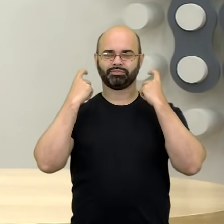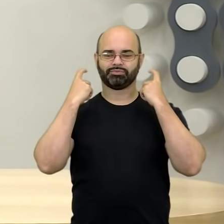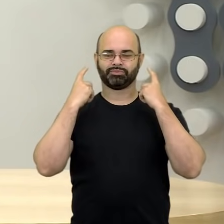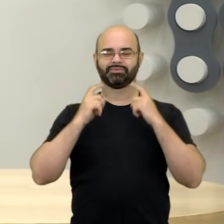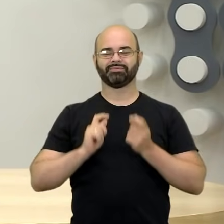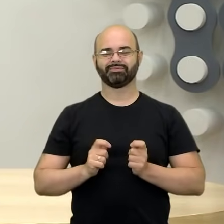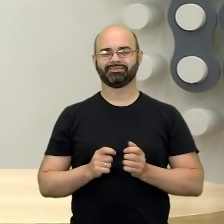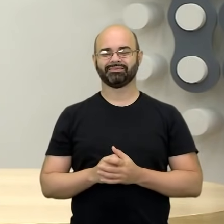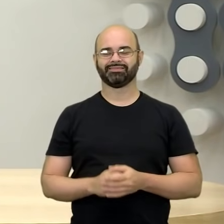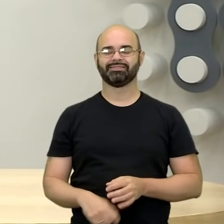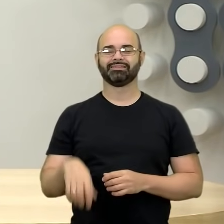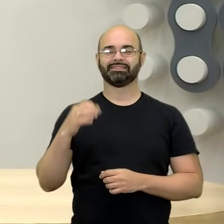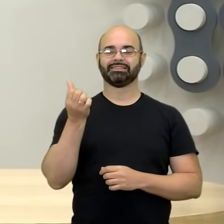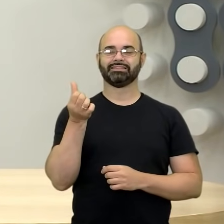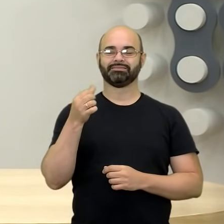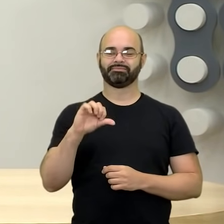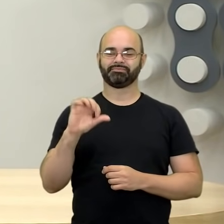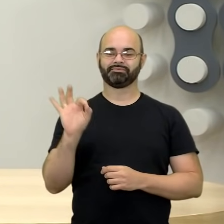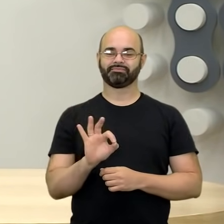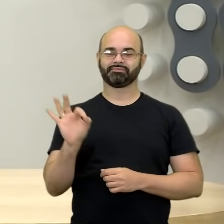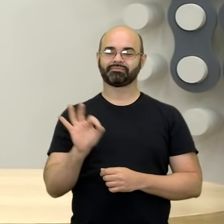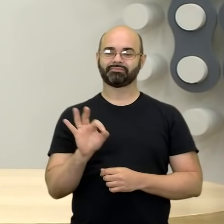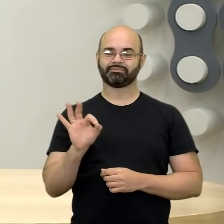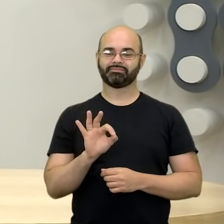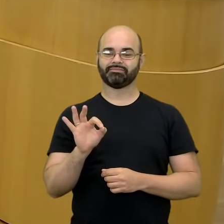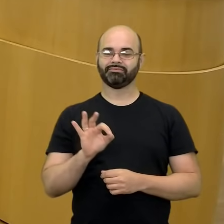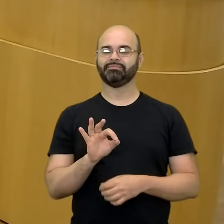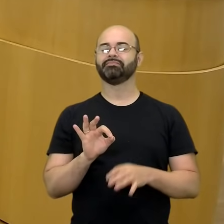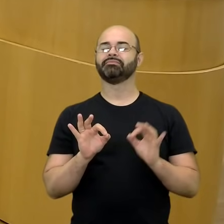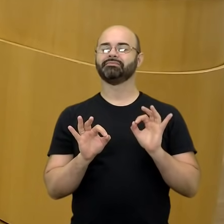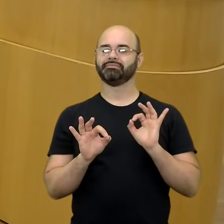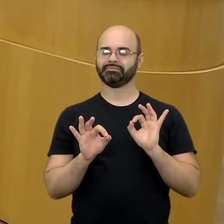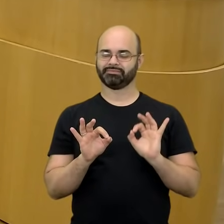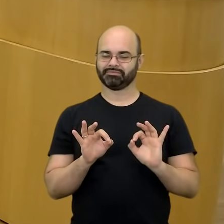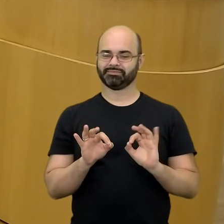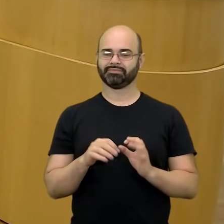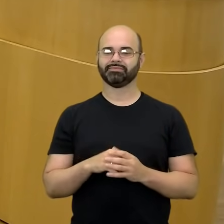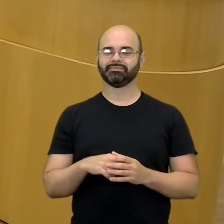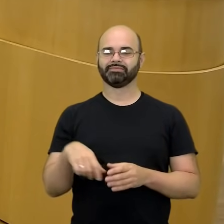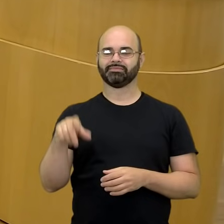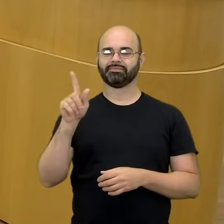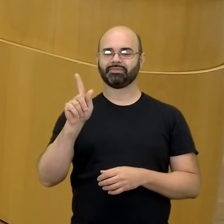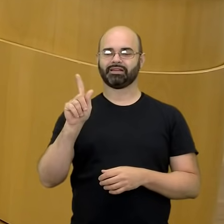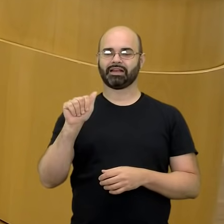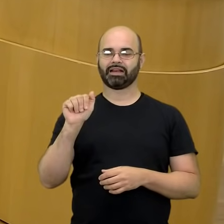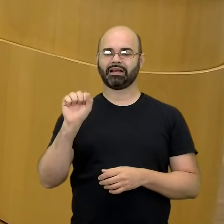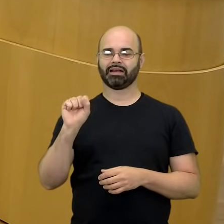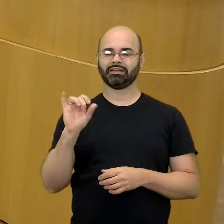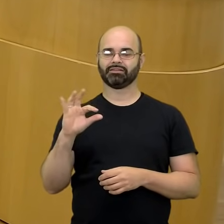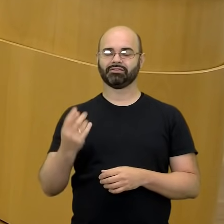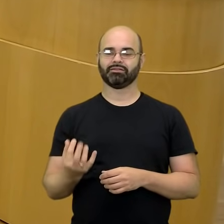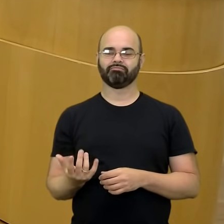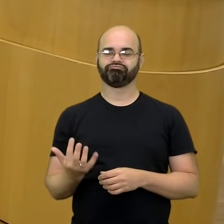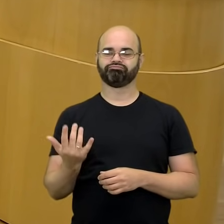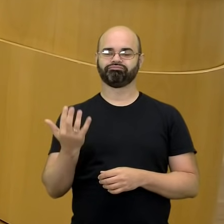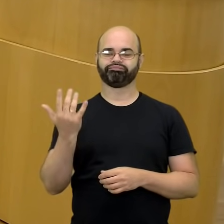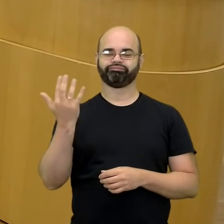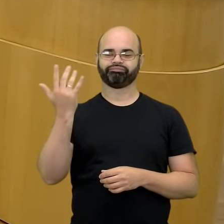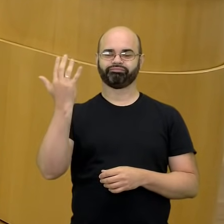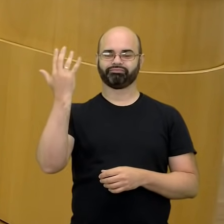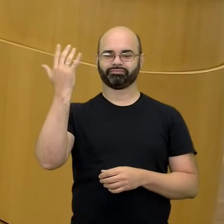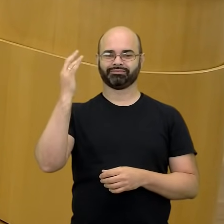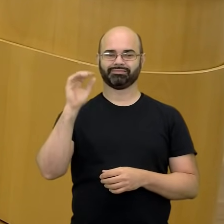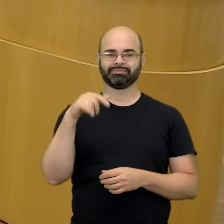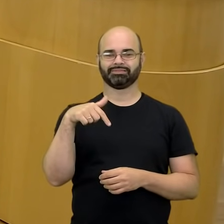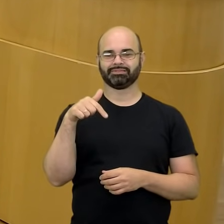69 por cento respondeu Ele Joel foram bem todos os gases e vapor de água suspensos no planeta